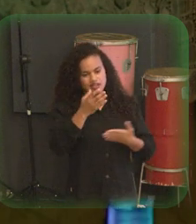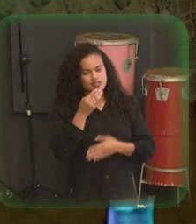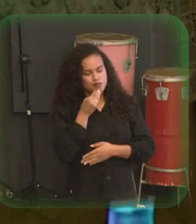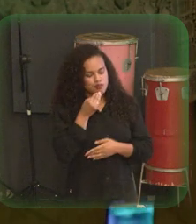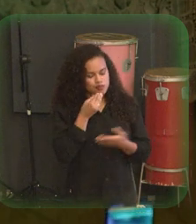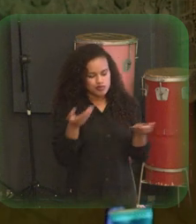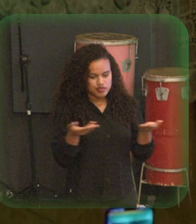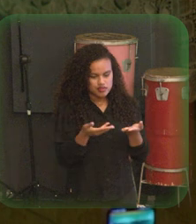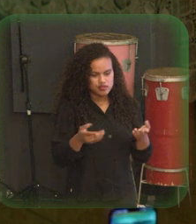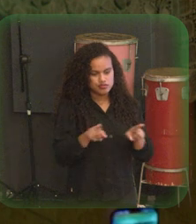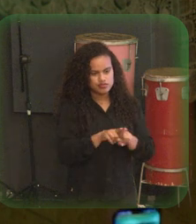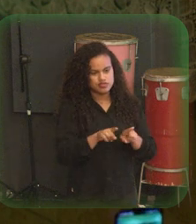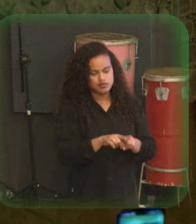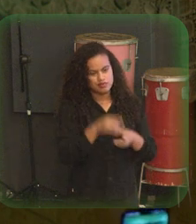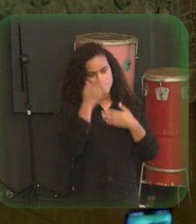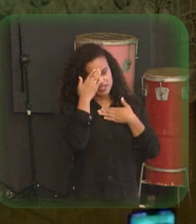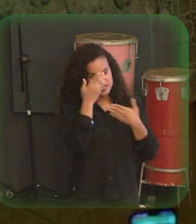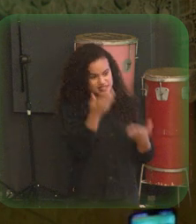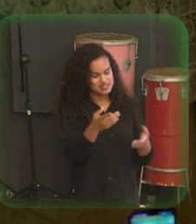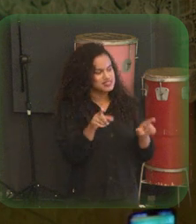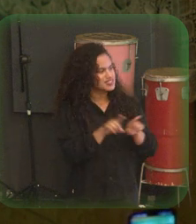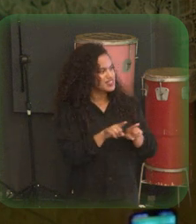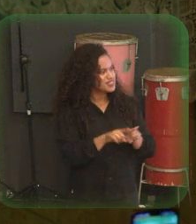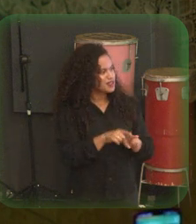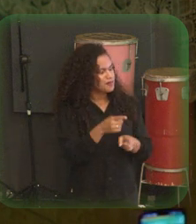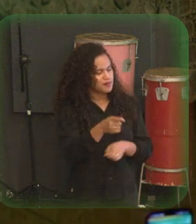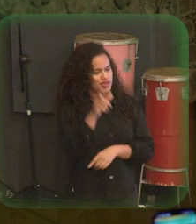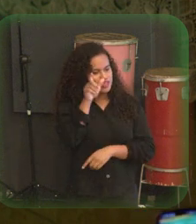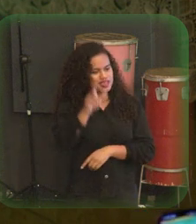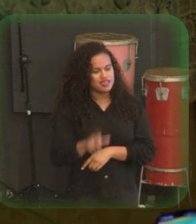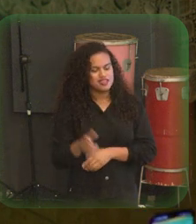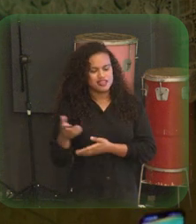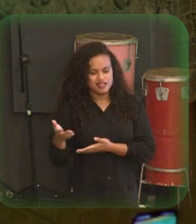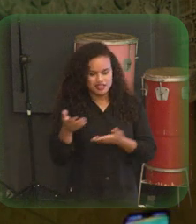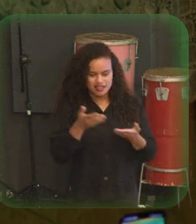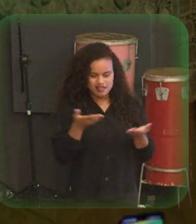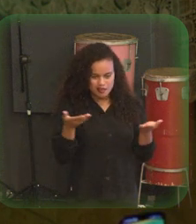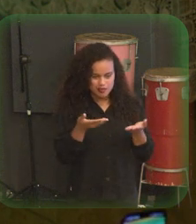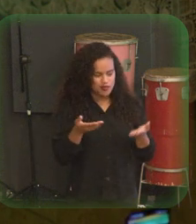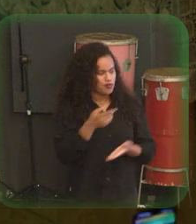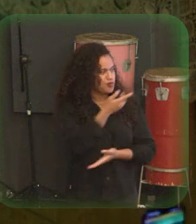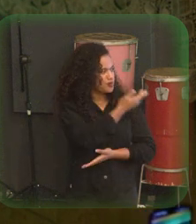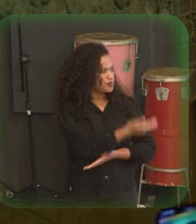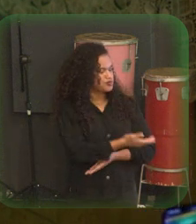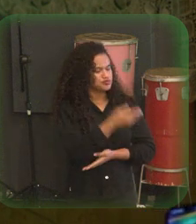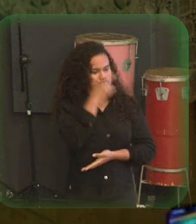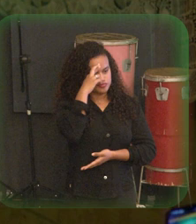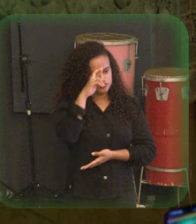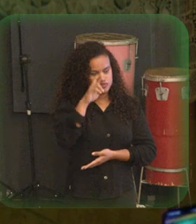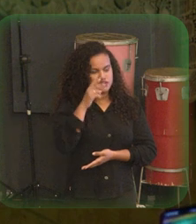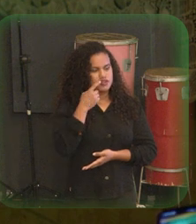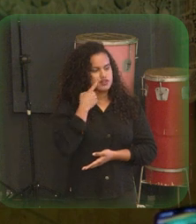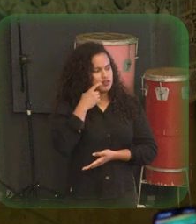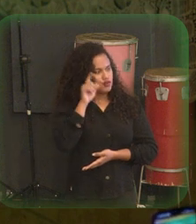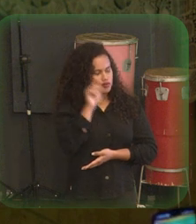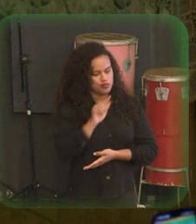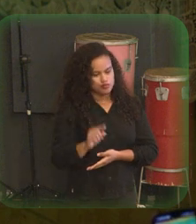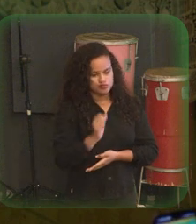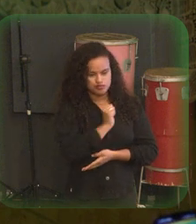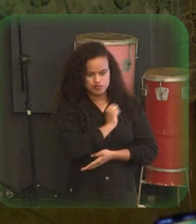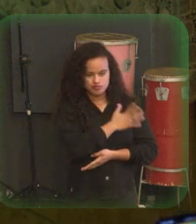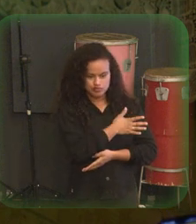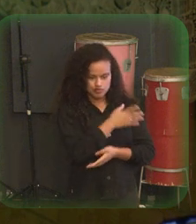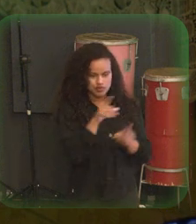Quero agradecer também ao anfitrião, aquele que nos recebe aqui hoje, ao professor José Carlos de Sá Júnior, reitor do Instituto Federal de